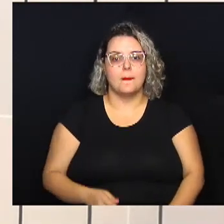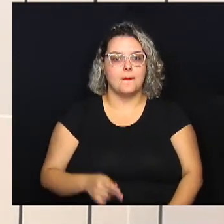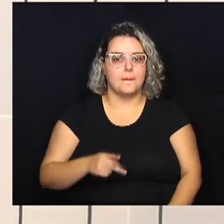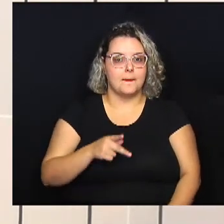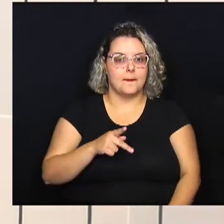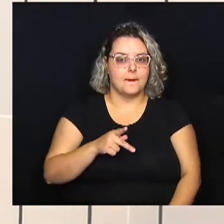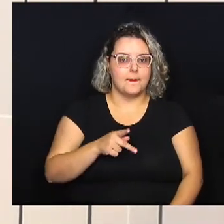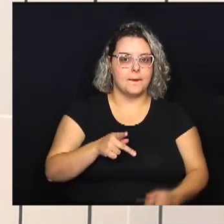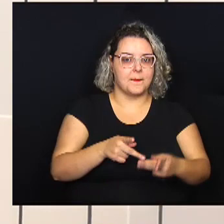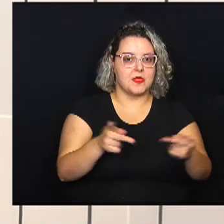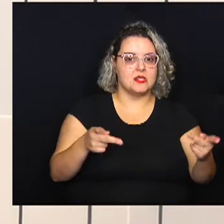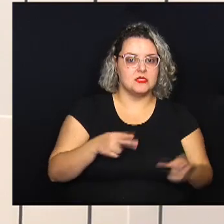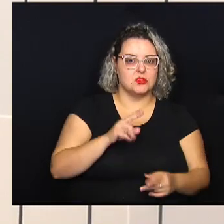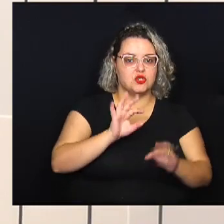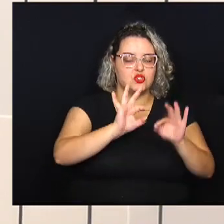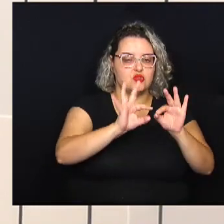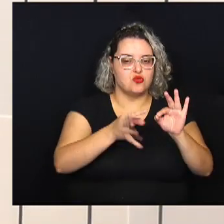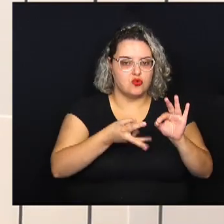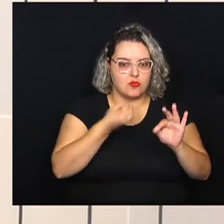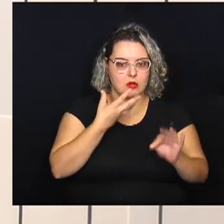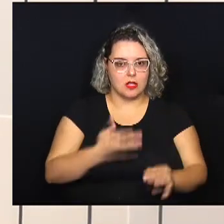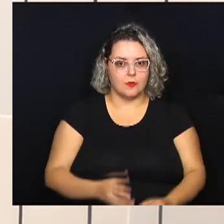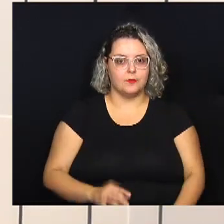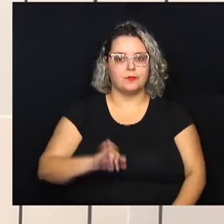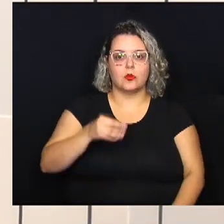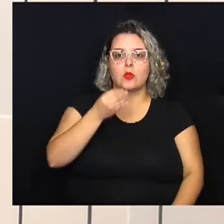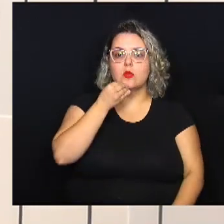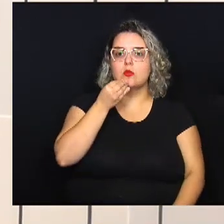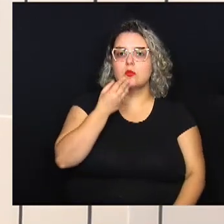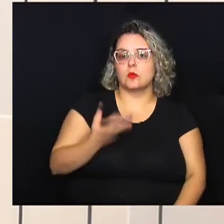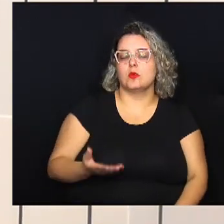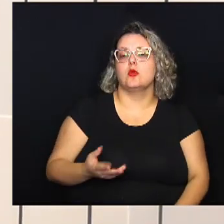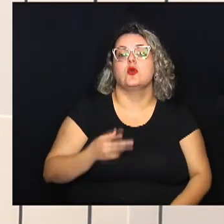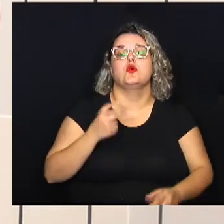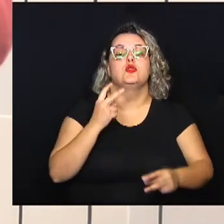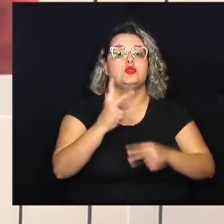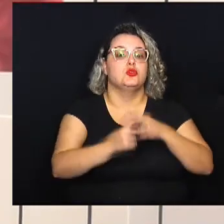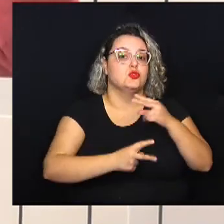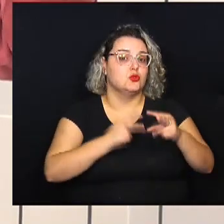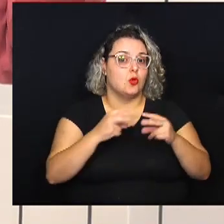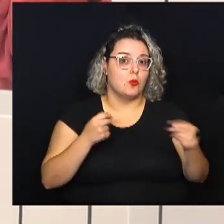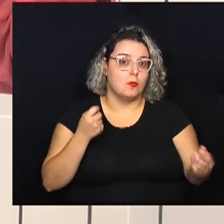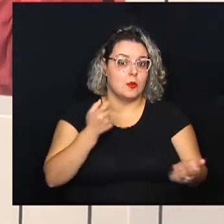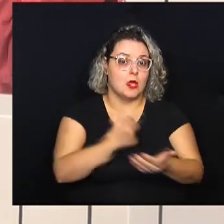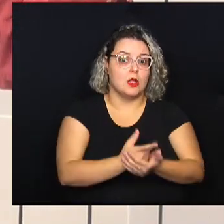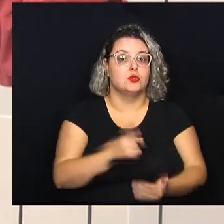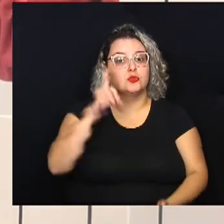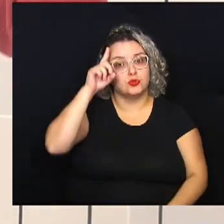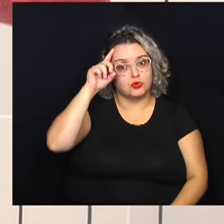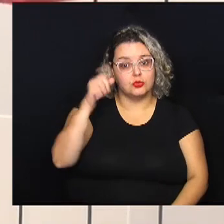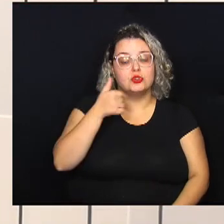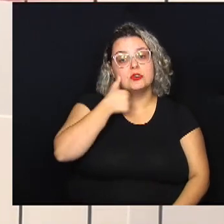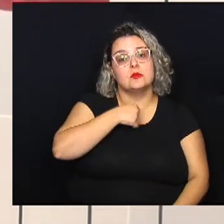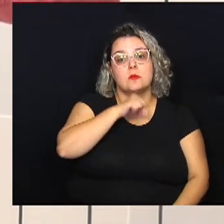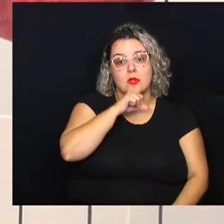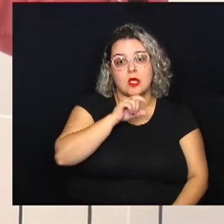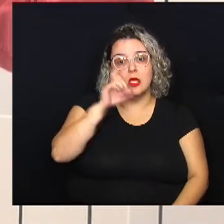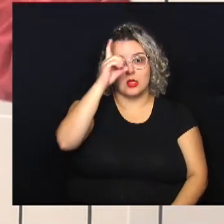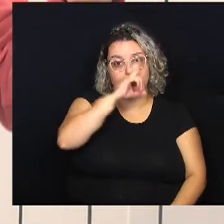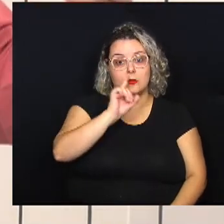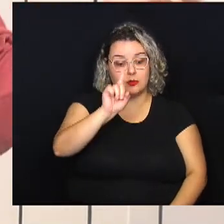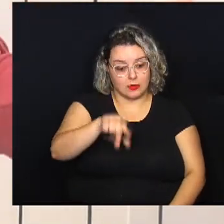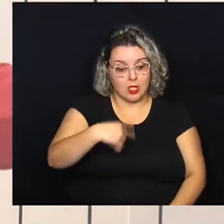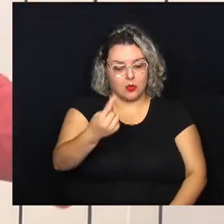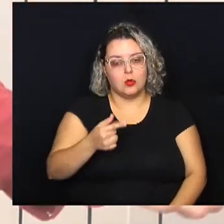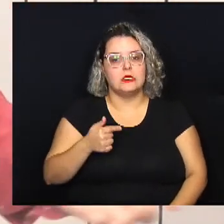Então, ótima oportunidade de você comprar presente do Dia das Mães. Está chegando no domingo da outra